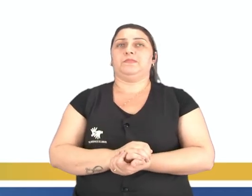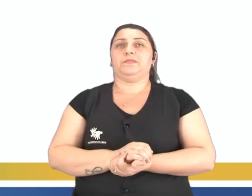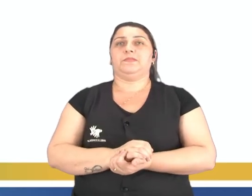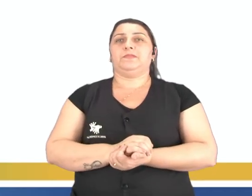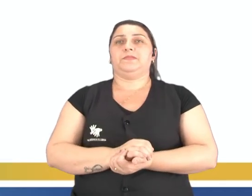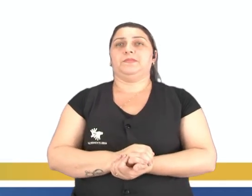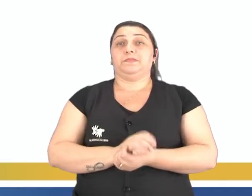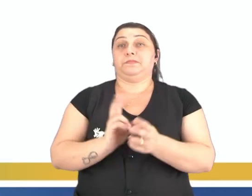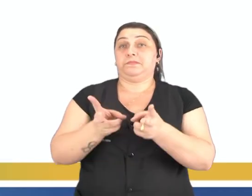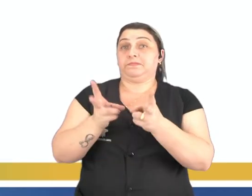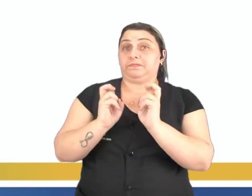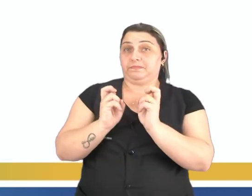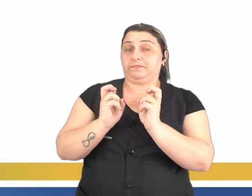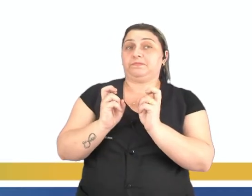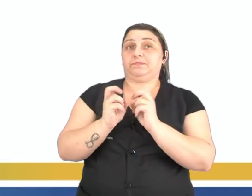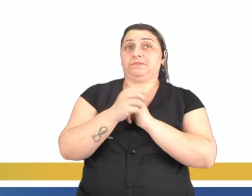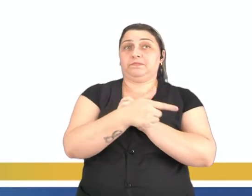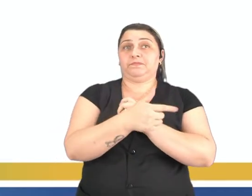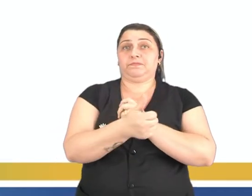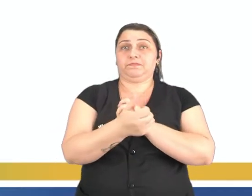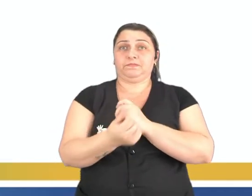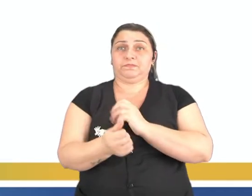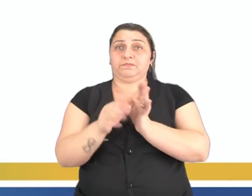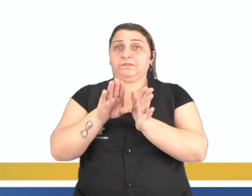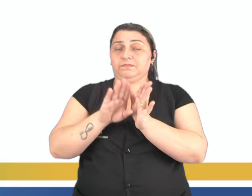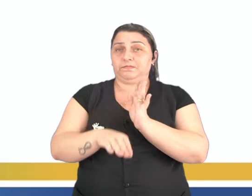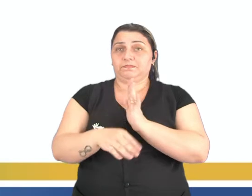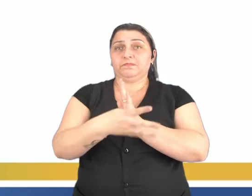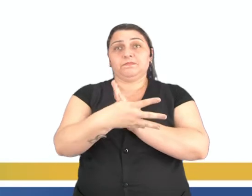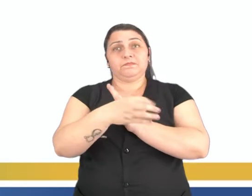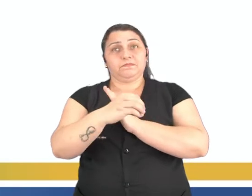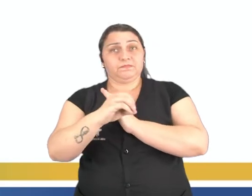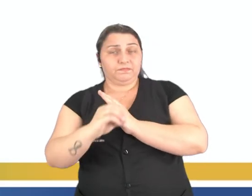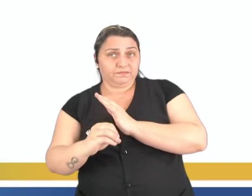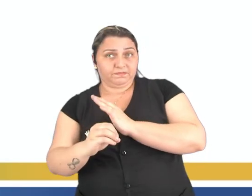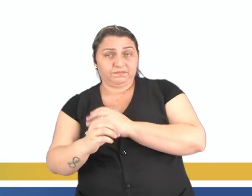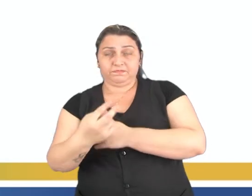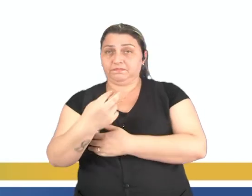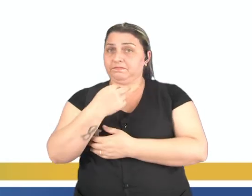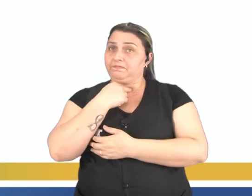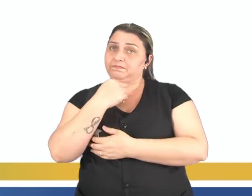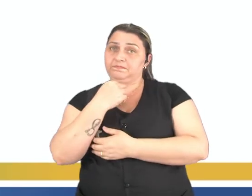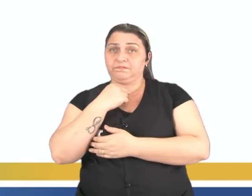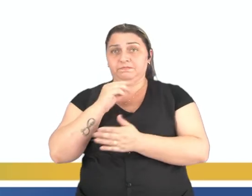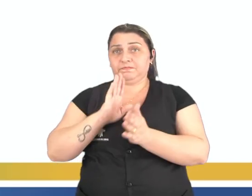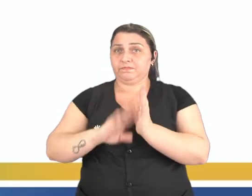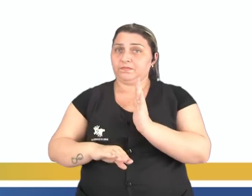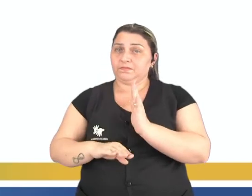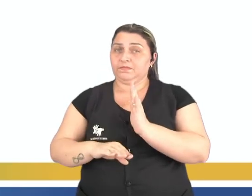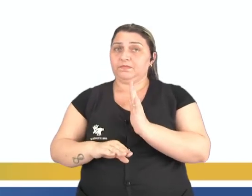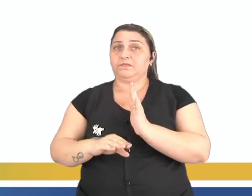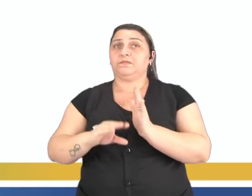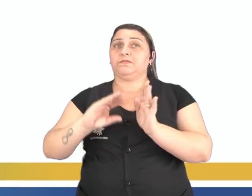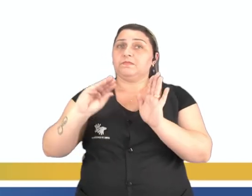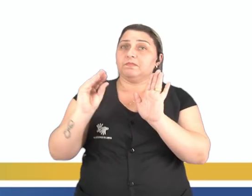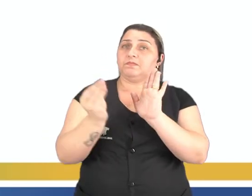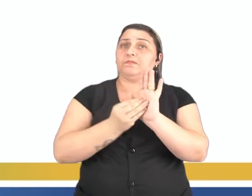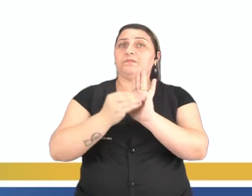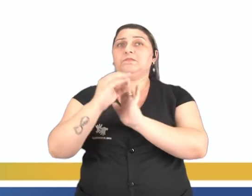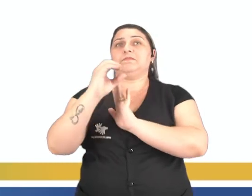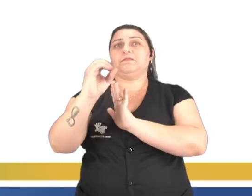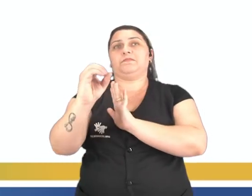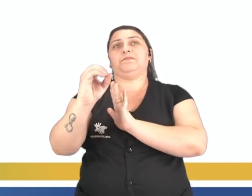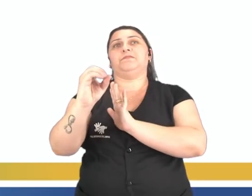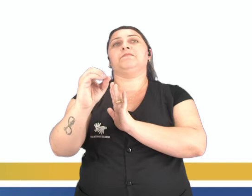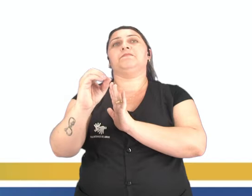216. Perceba que 216 ele é menor que 400. Não pode ser menor. Então, o que nós vamos fazer? Acrescentar o